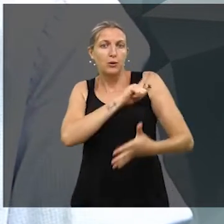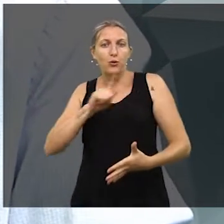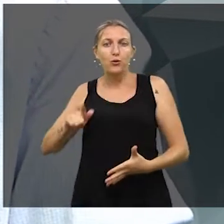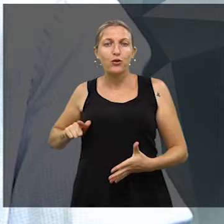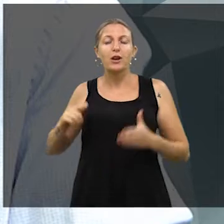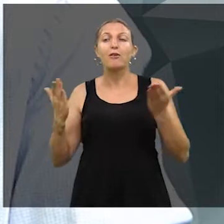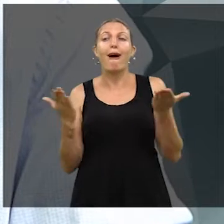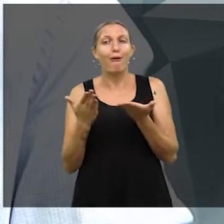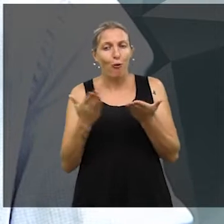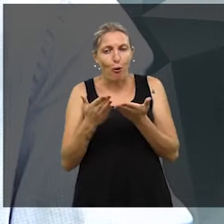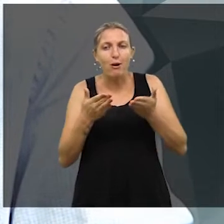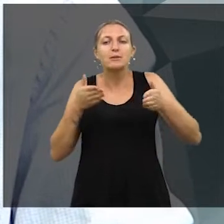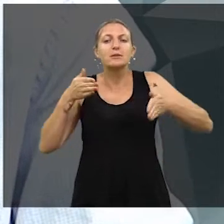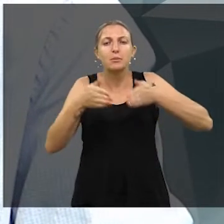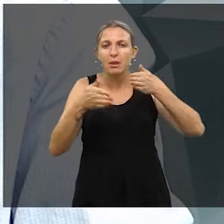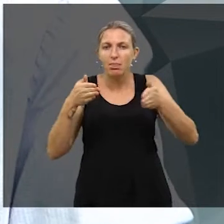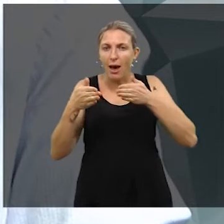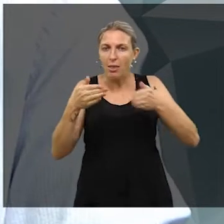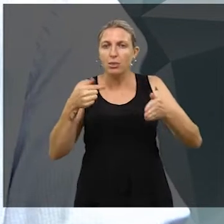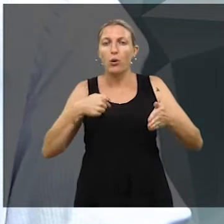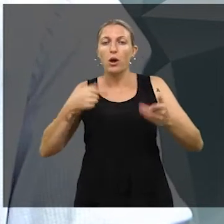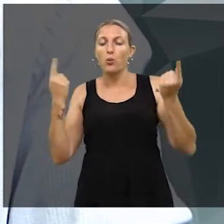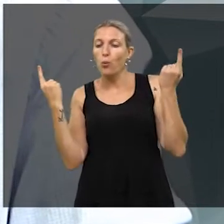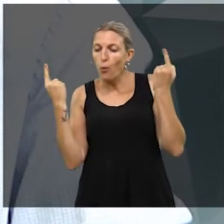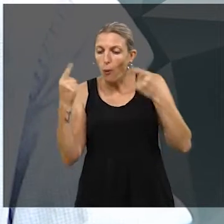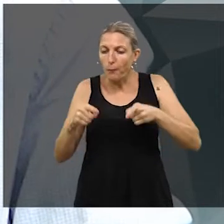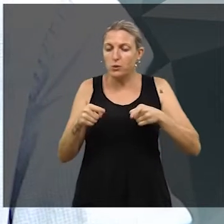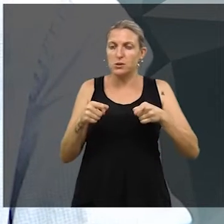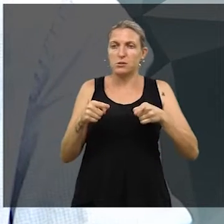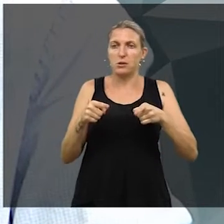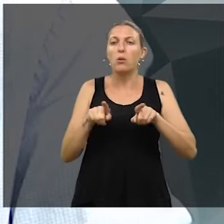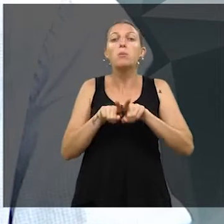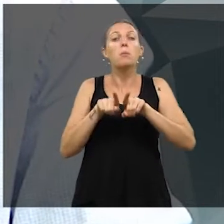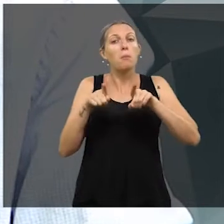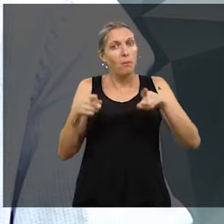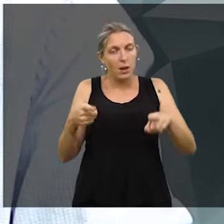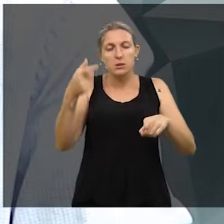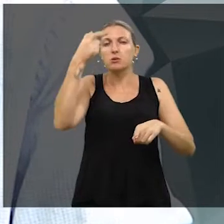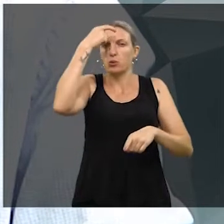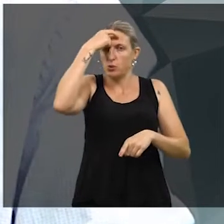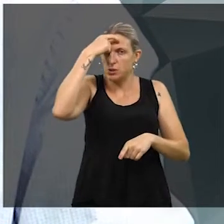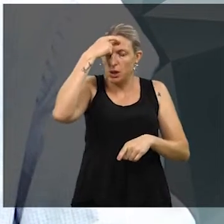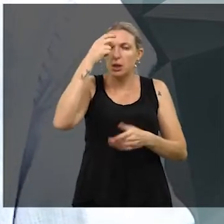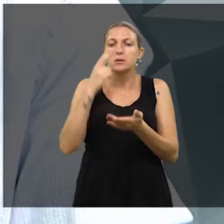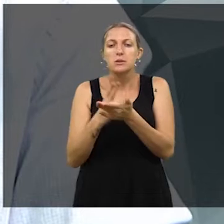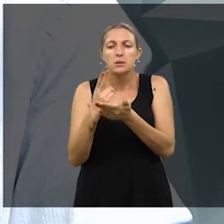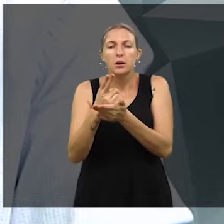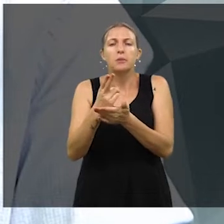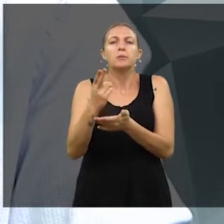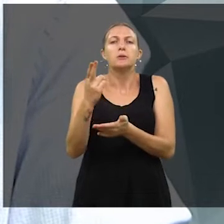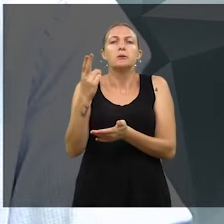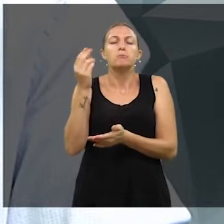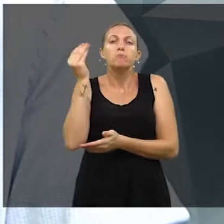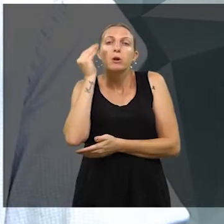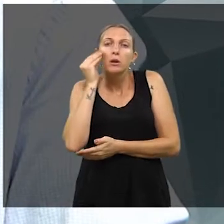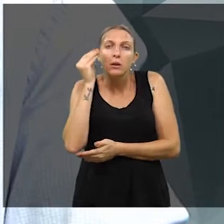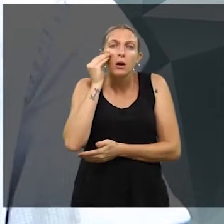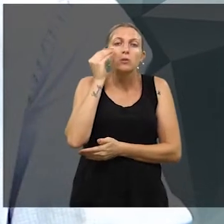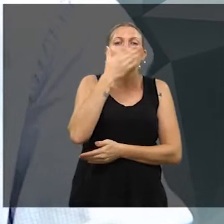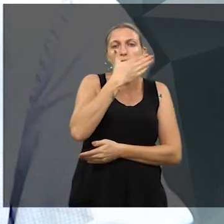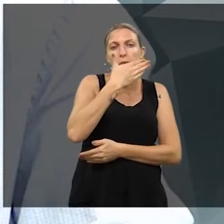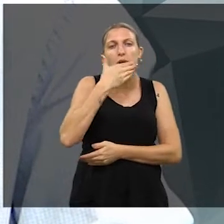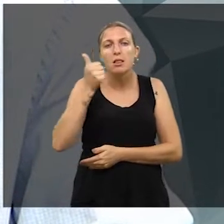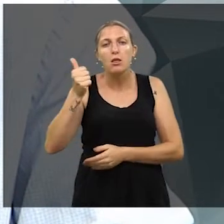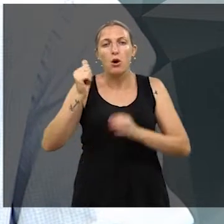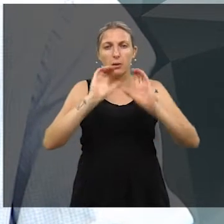então mandato aqui eu estou sendo oposição, uma oposição consciente, sempre buscando, né, o melhor para a comunidade de Erechim.